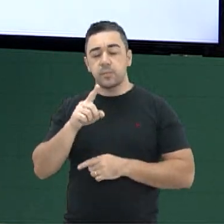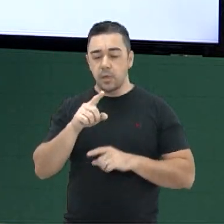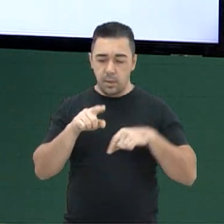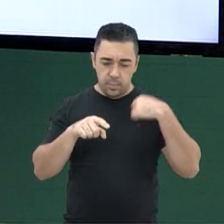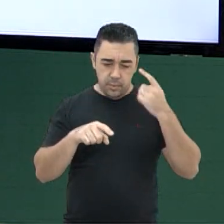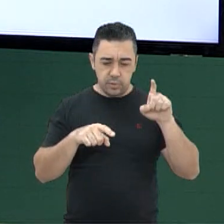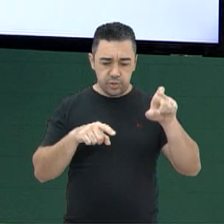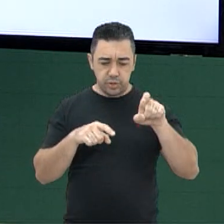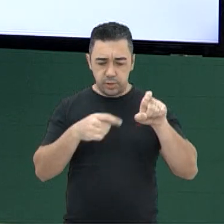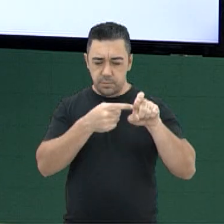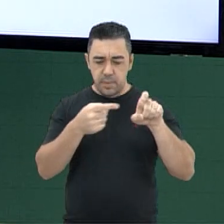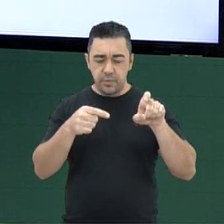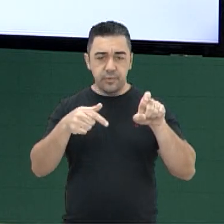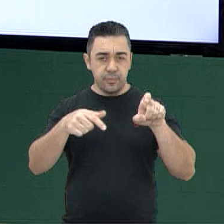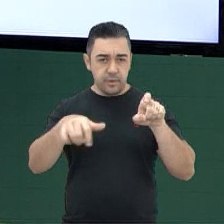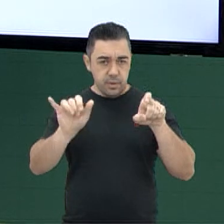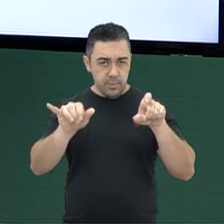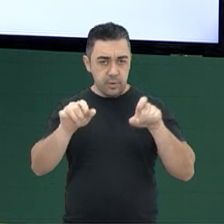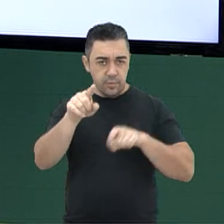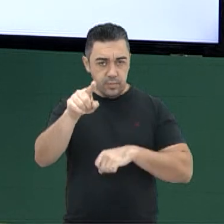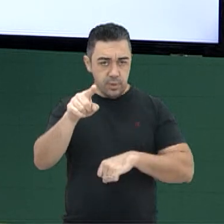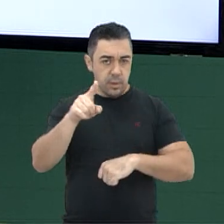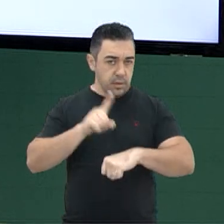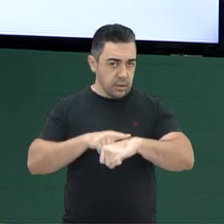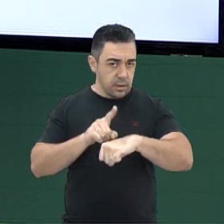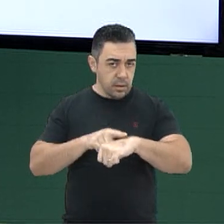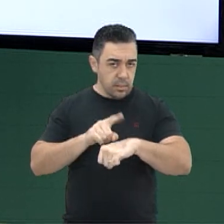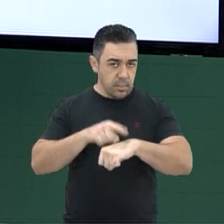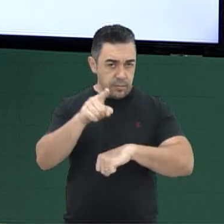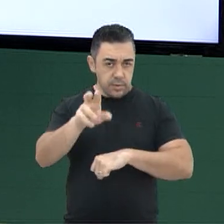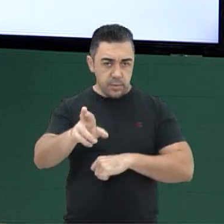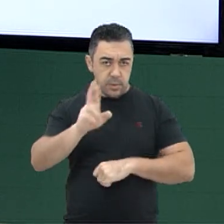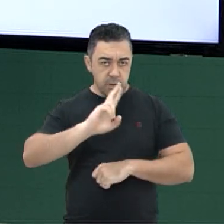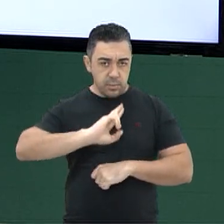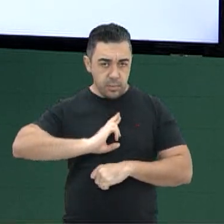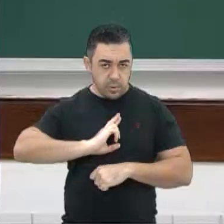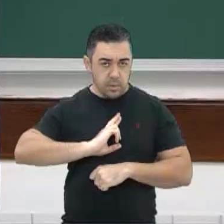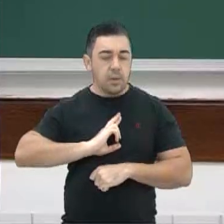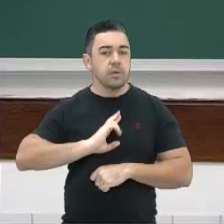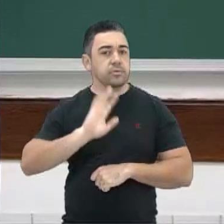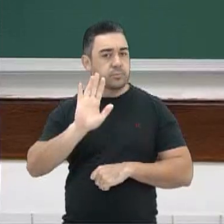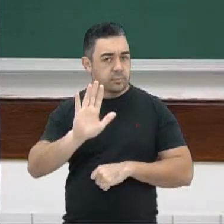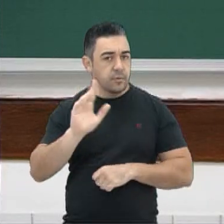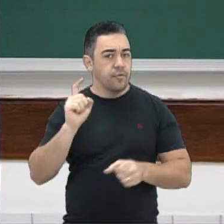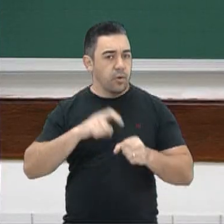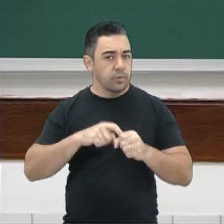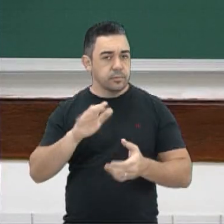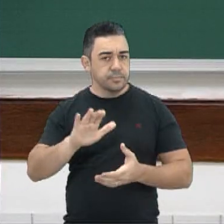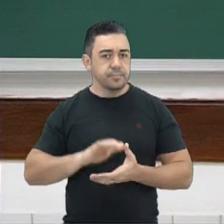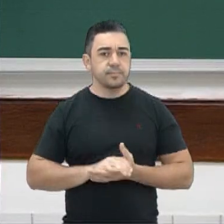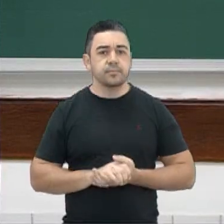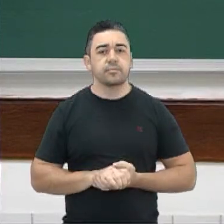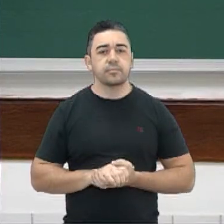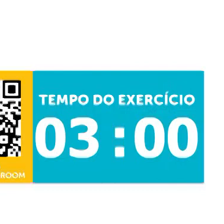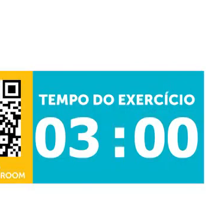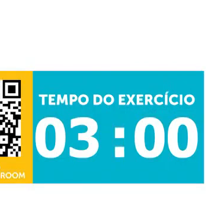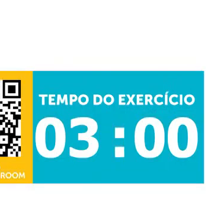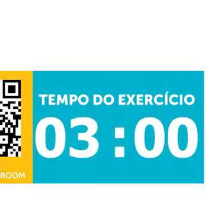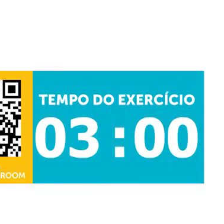menos y. Eu vou dar um minuto para vocês resolverem esse exercício e já voltamos.